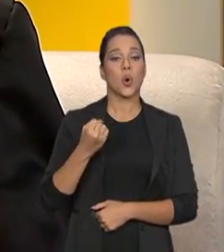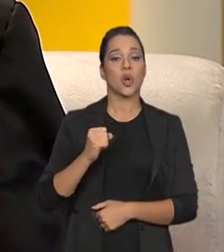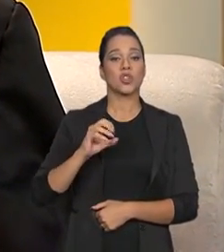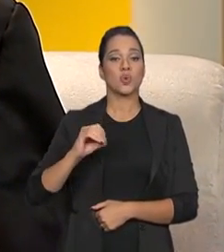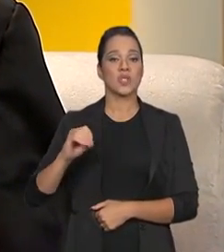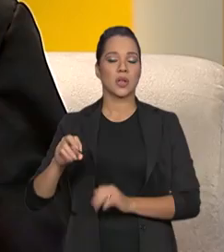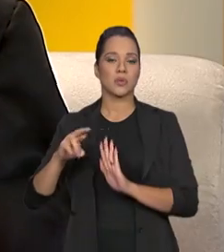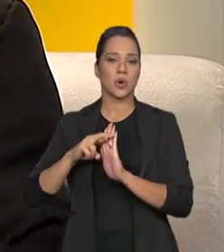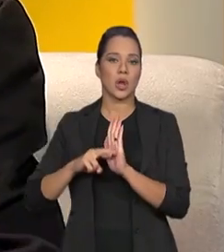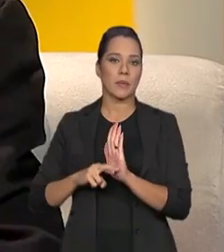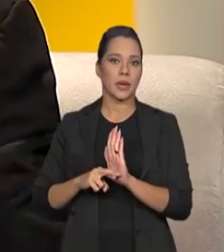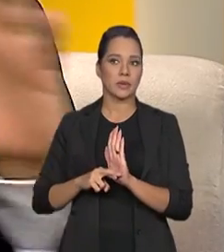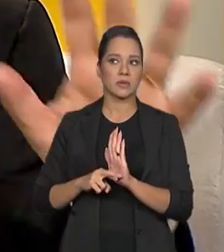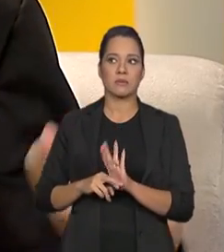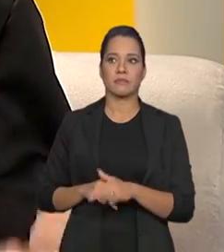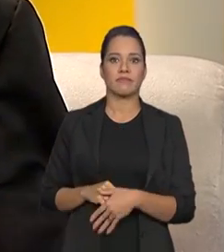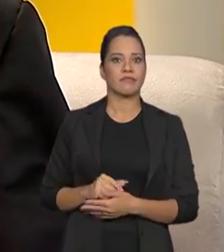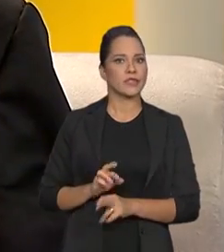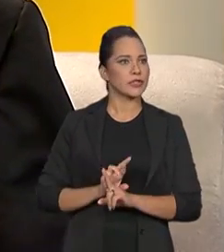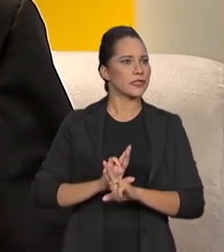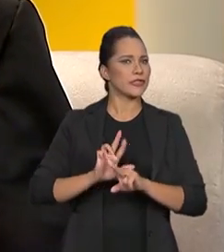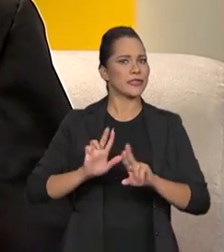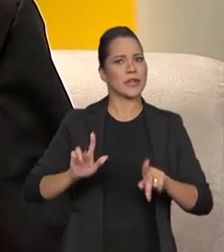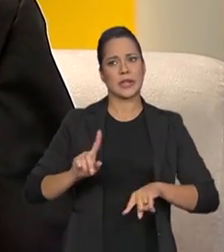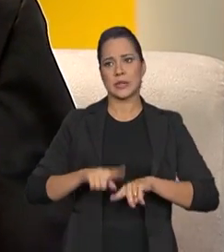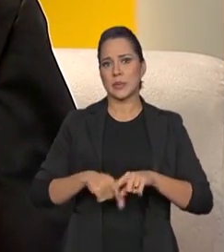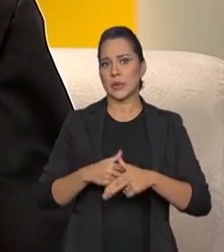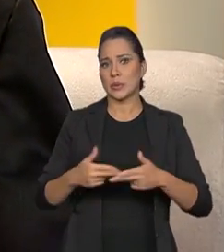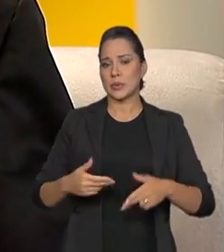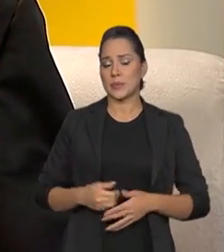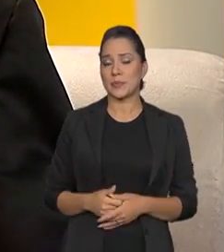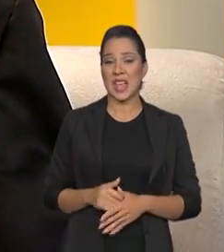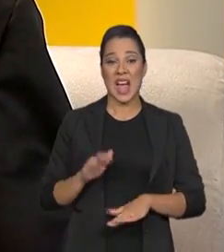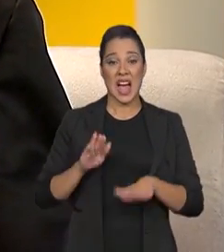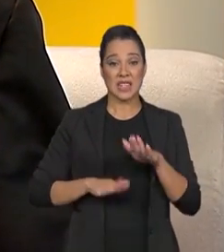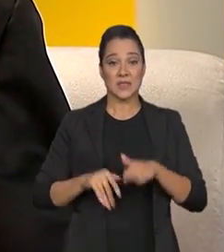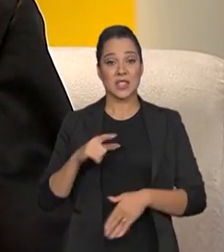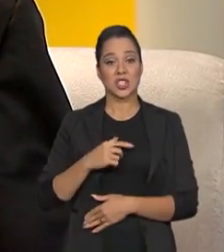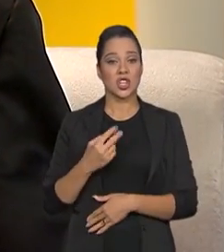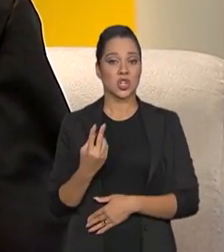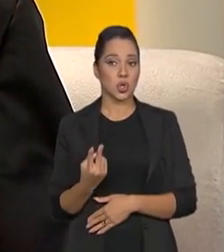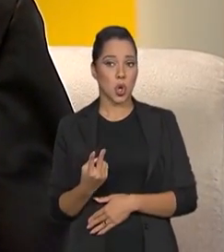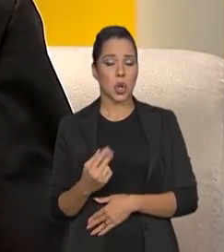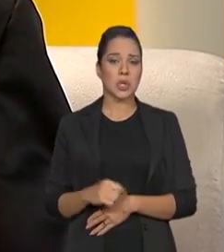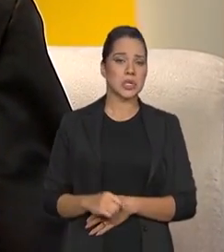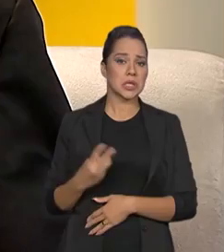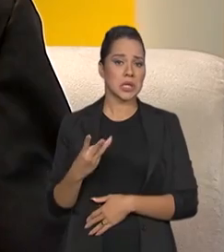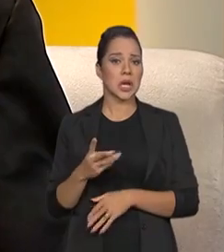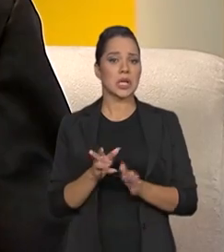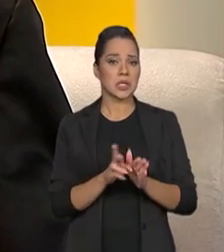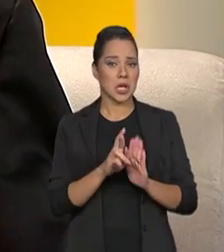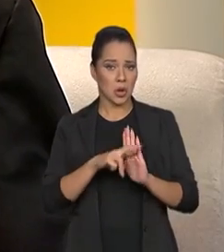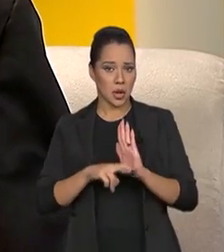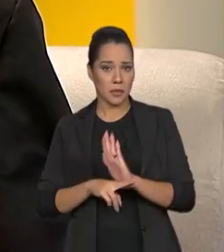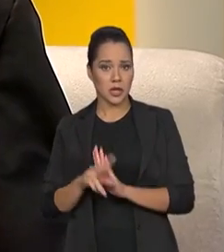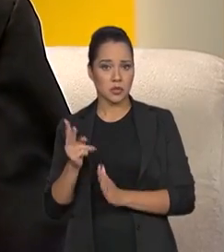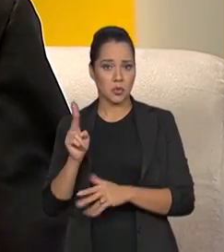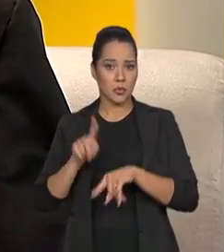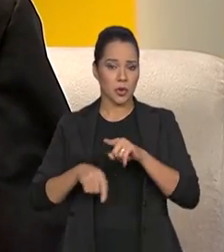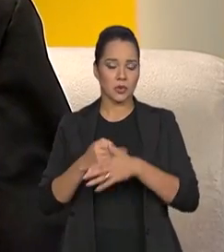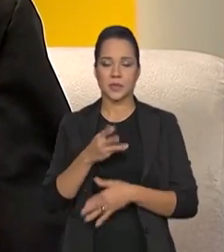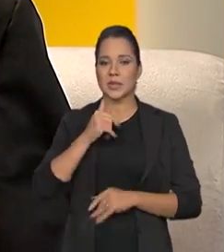de 800 regulamentos mais variada quantidade de produtos muitas vezes Tinha dois três regulamentos para o mesmo produto por exemplo